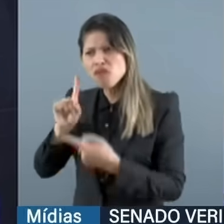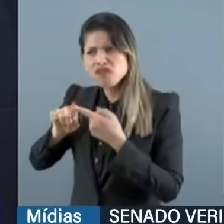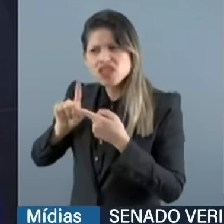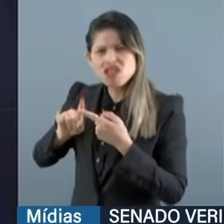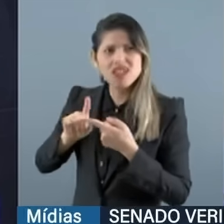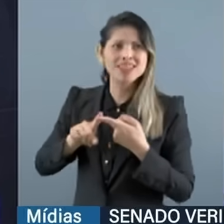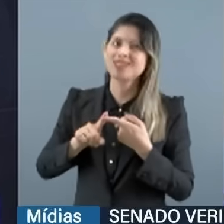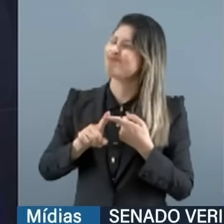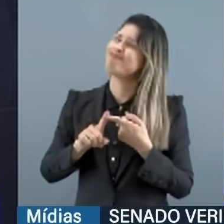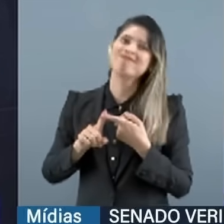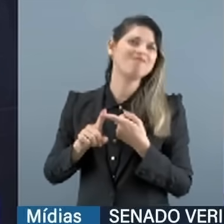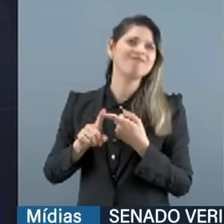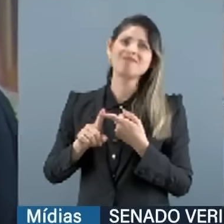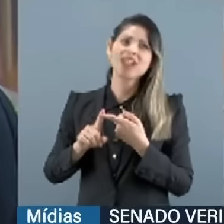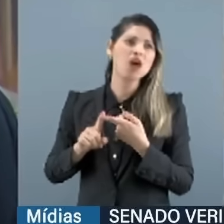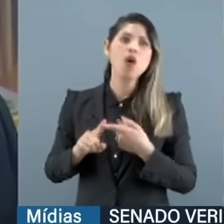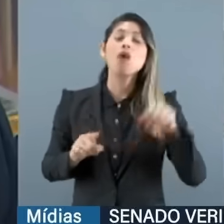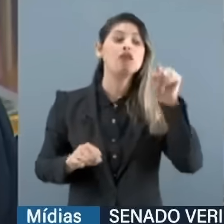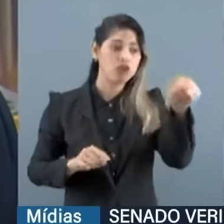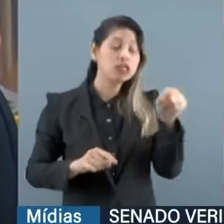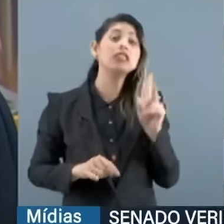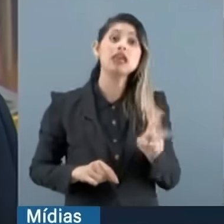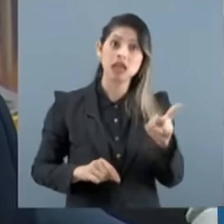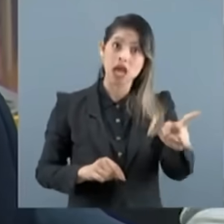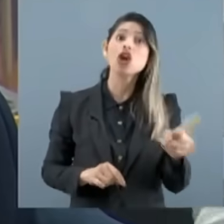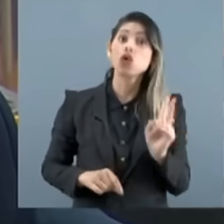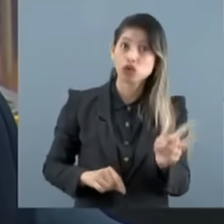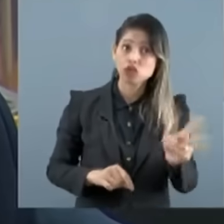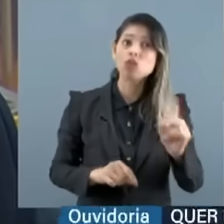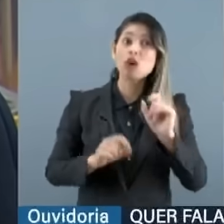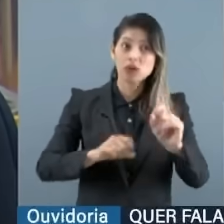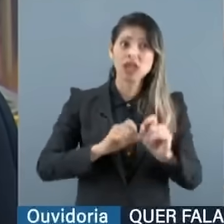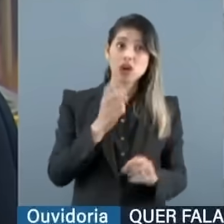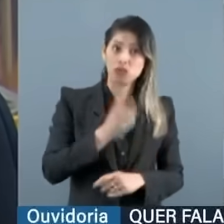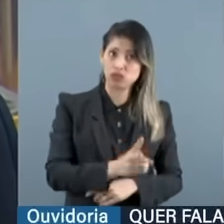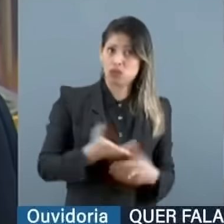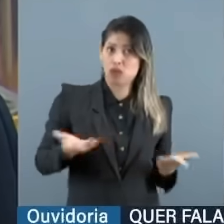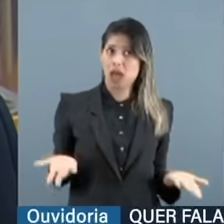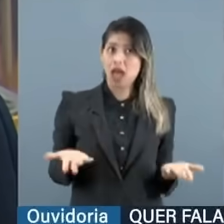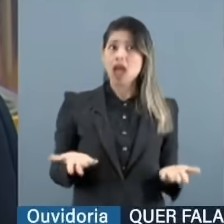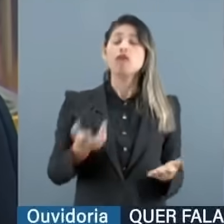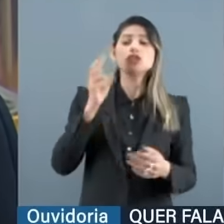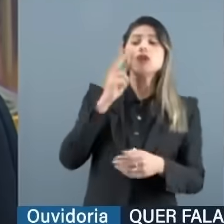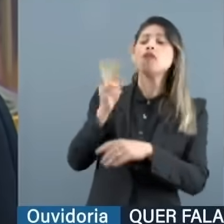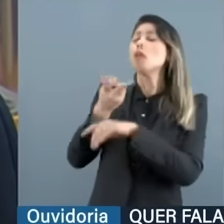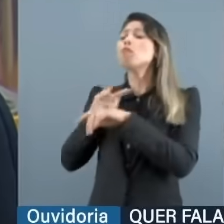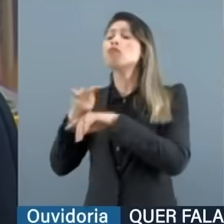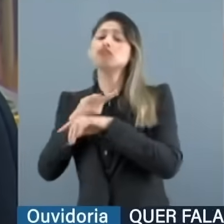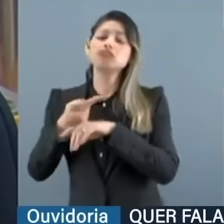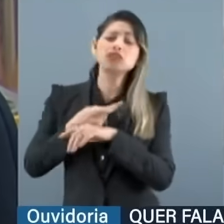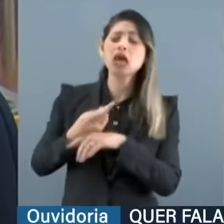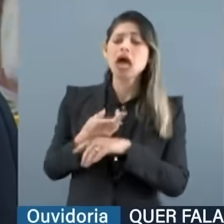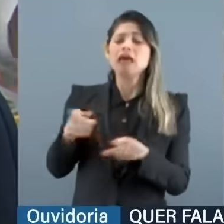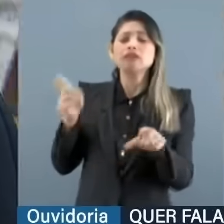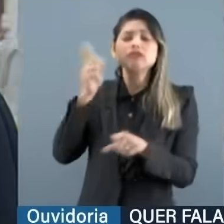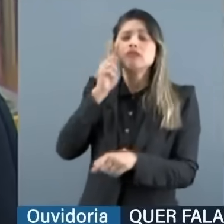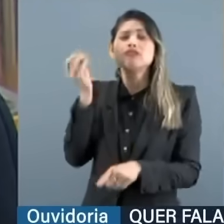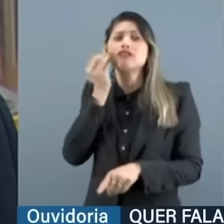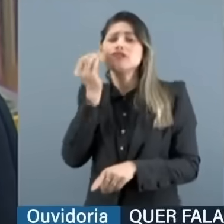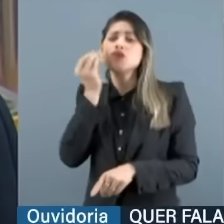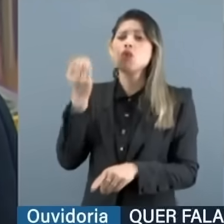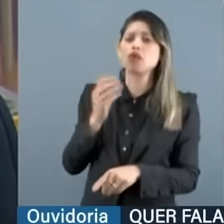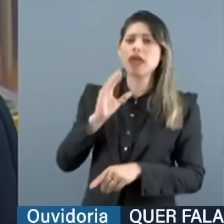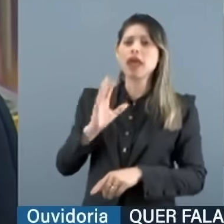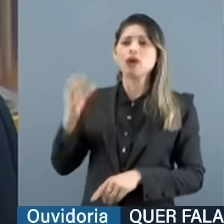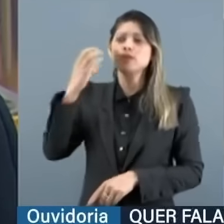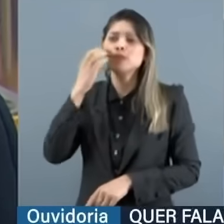uma justiça por meio de vingança e se prestou a serviço da esquerda quando procurou Manuela Dávila primeiro. Quando tentou invadir o celular